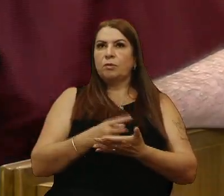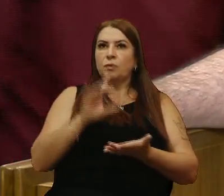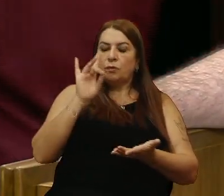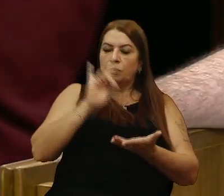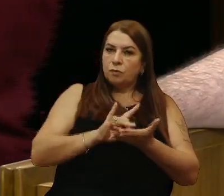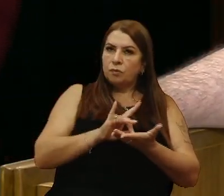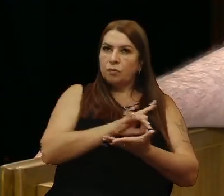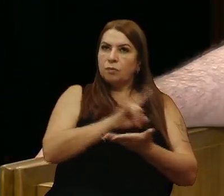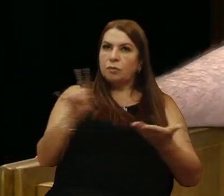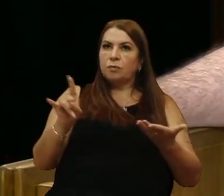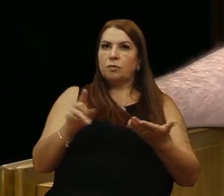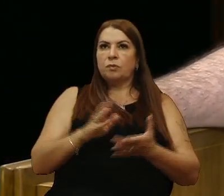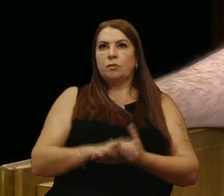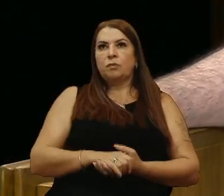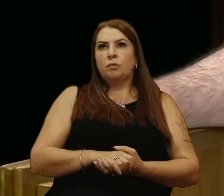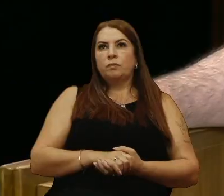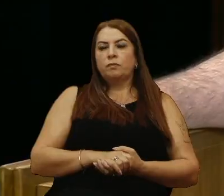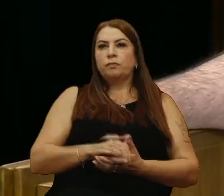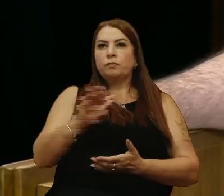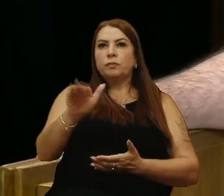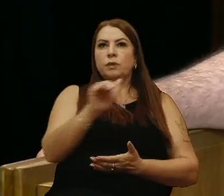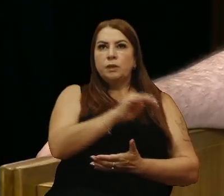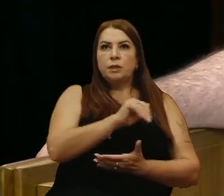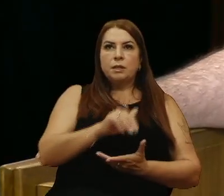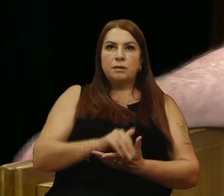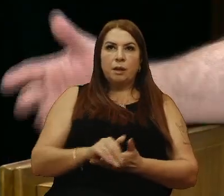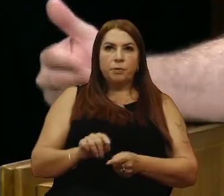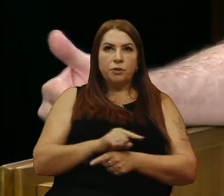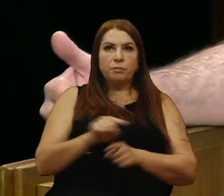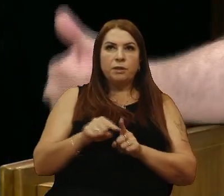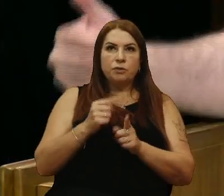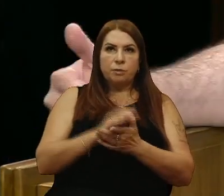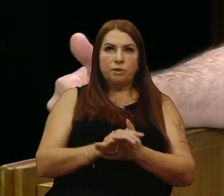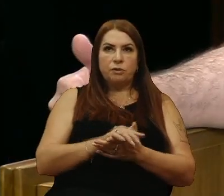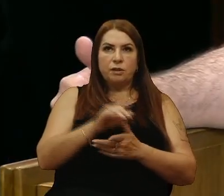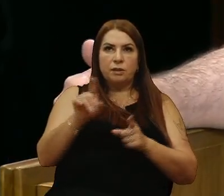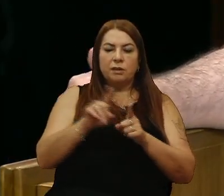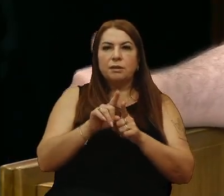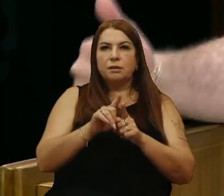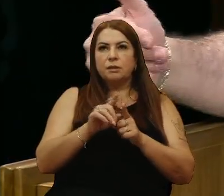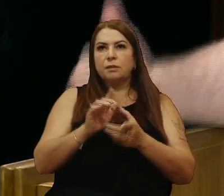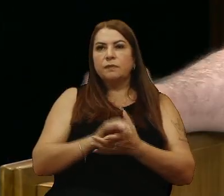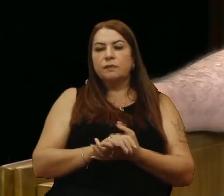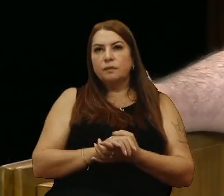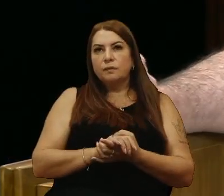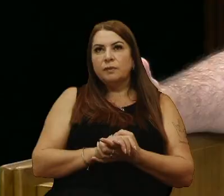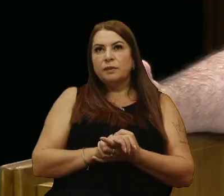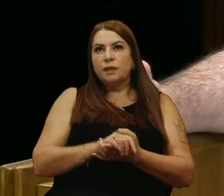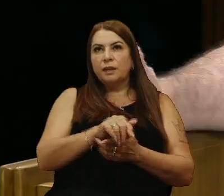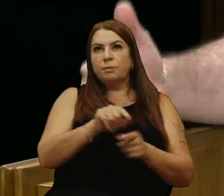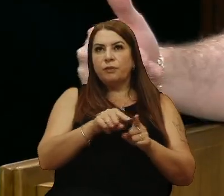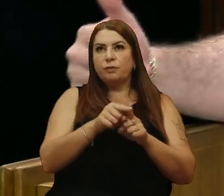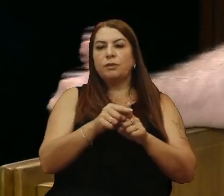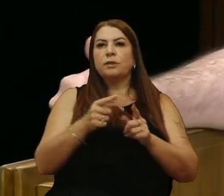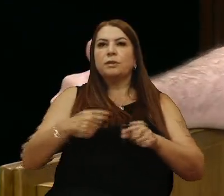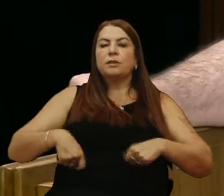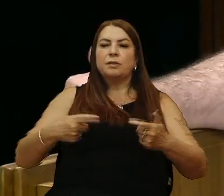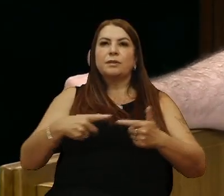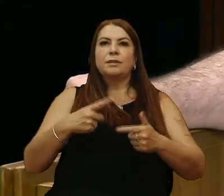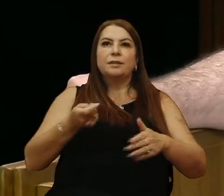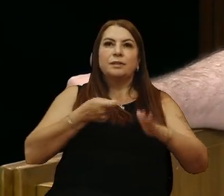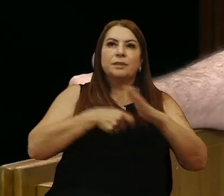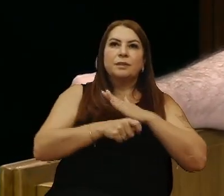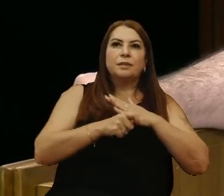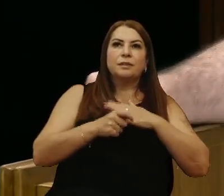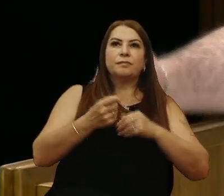concretizar esse chamamento. Então, chamar os aprovados, volto a dizer, não é gasto, é investimento em